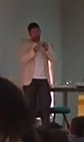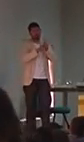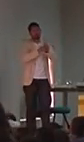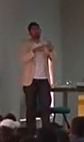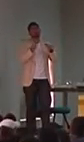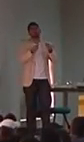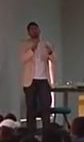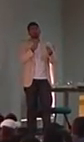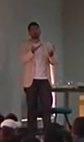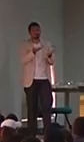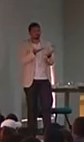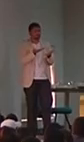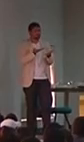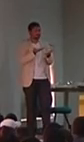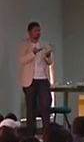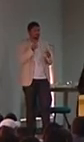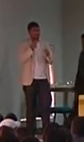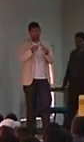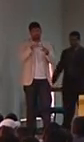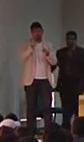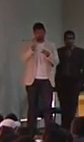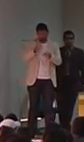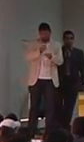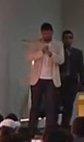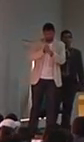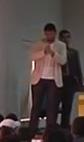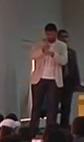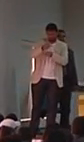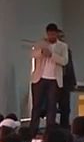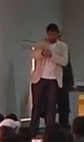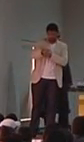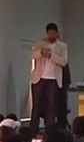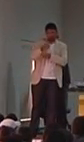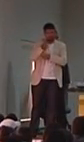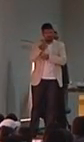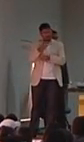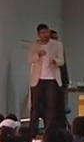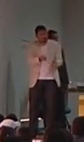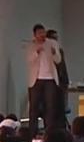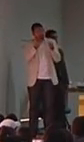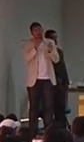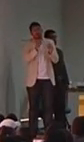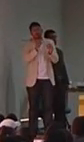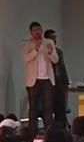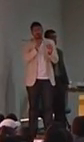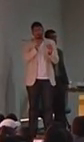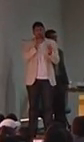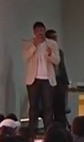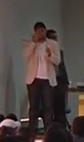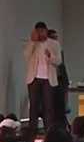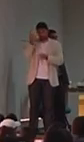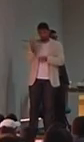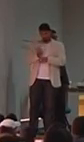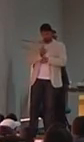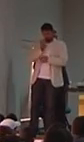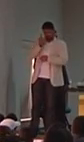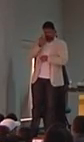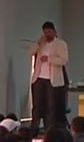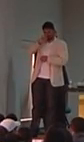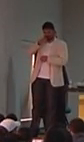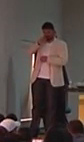11.892? Visto durante 7 anos na FPE, a prática tem sido a centralização das ações?